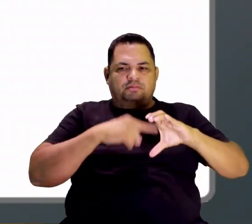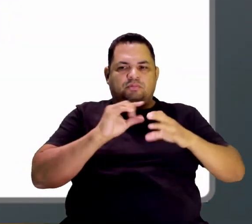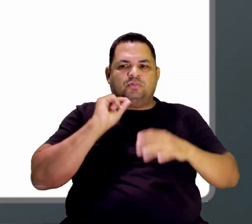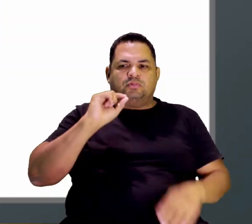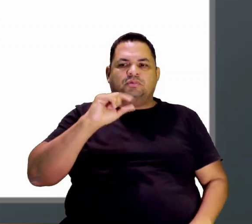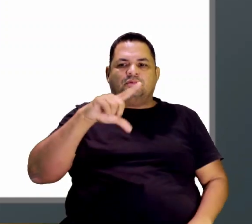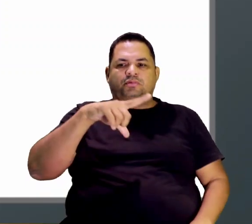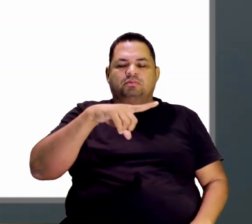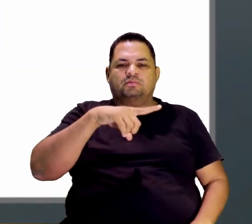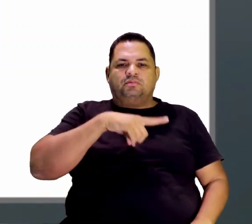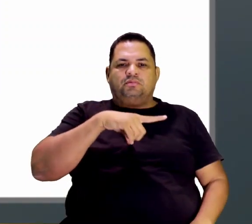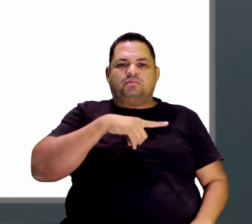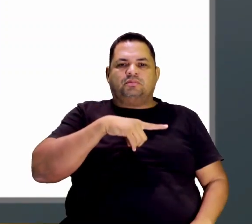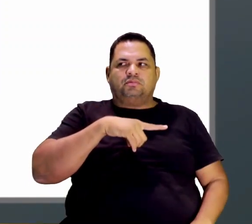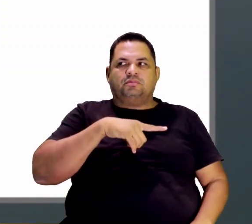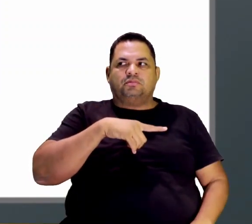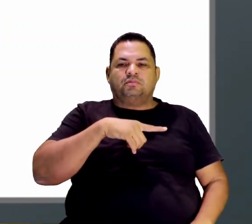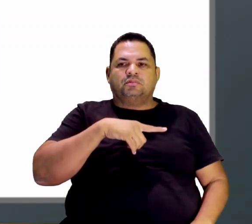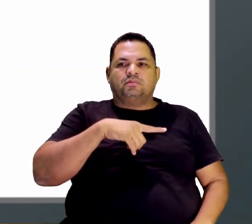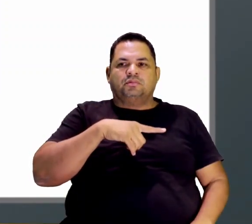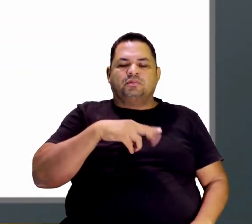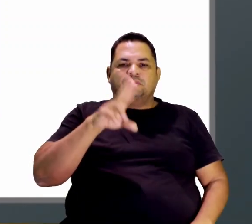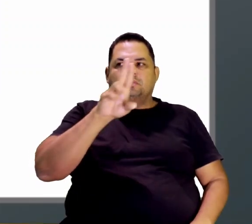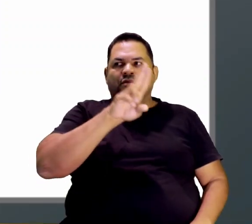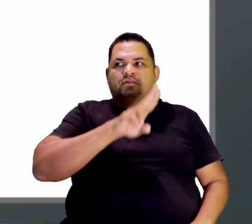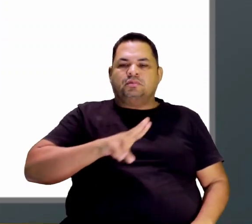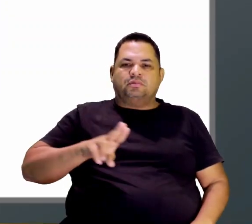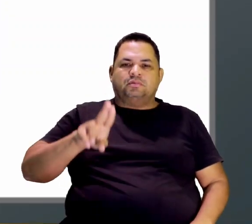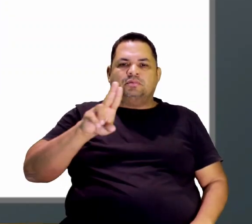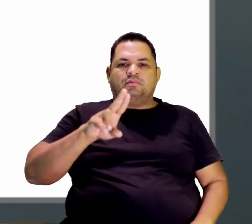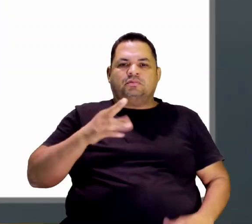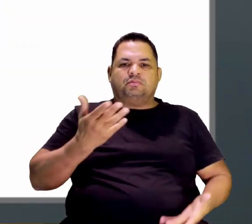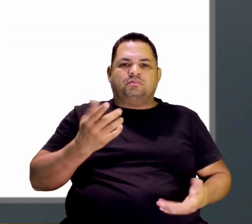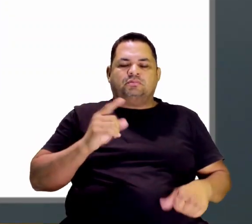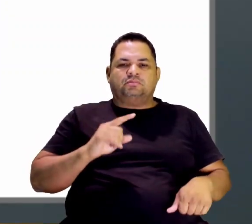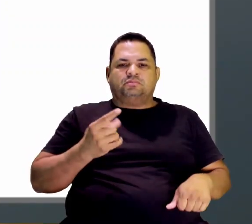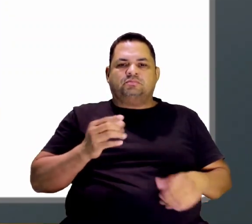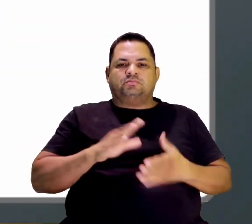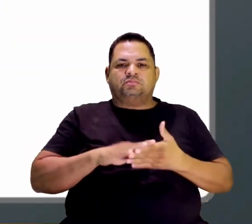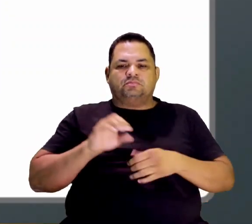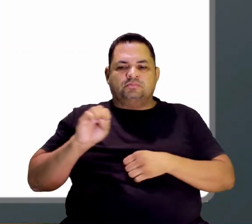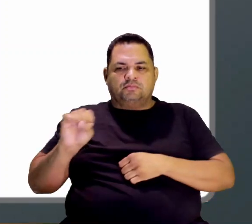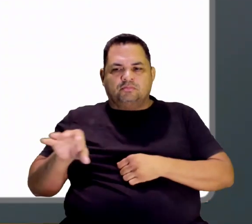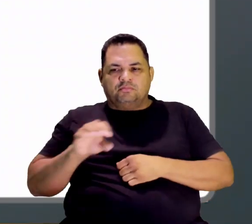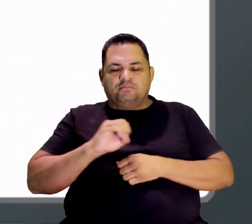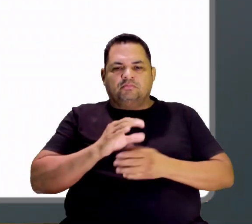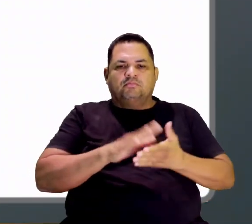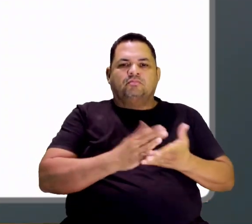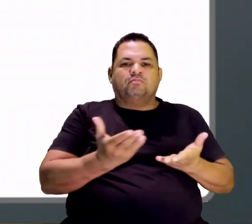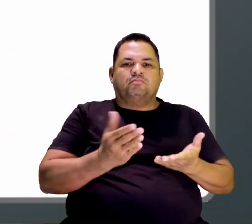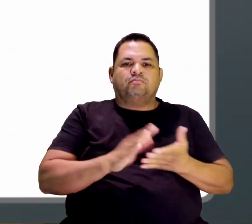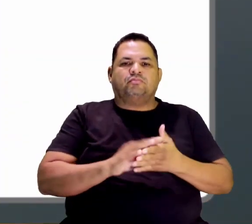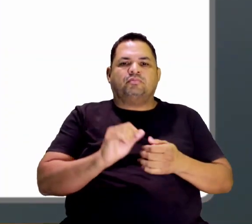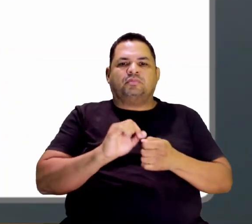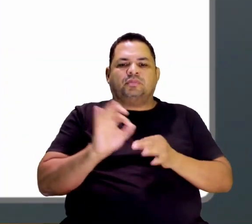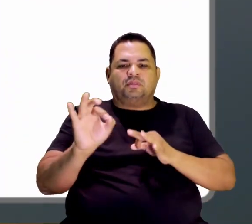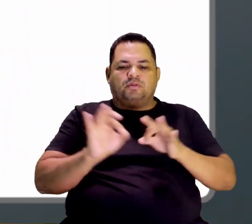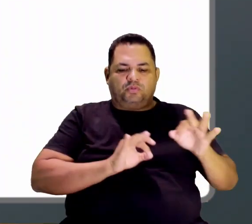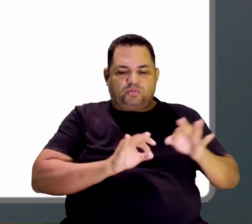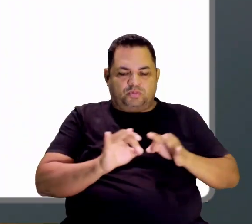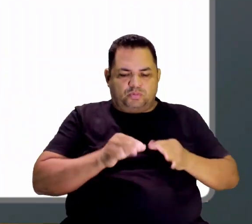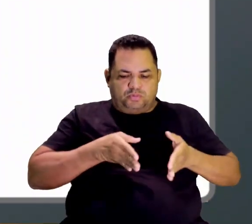que tu gostaria de aprender? Quero que tu me diga aí, que tu me fale, tá? Qual que tu tem, assim, um anseio de saber um